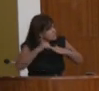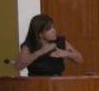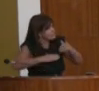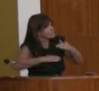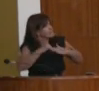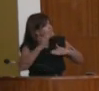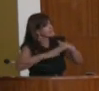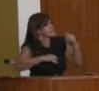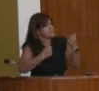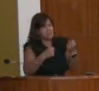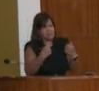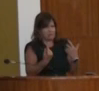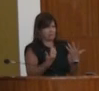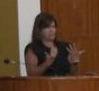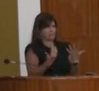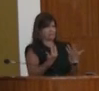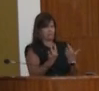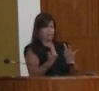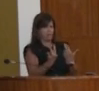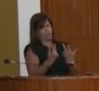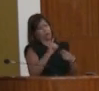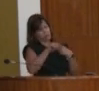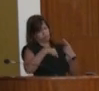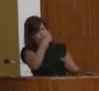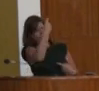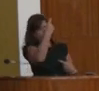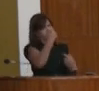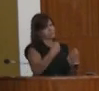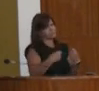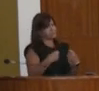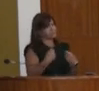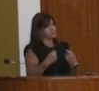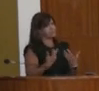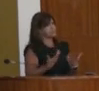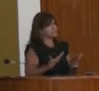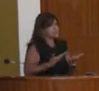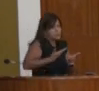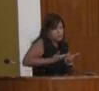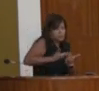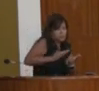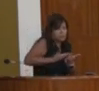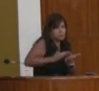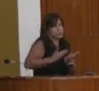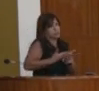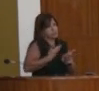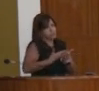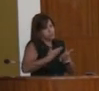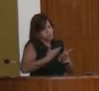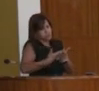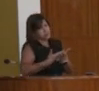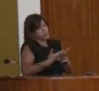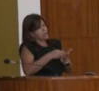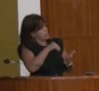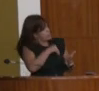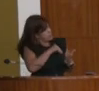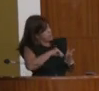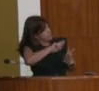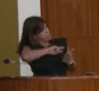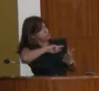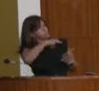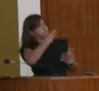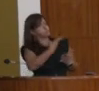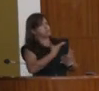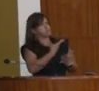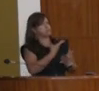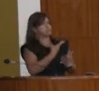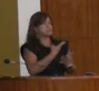poder ser promovida. Dessa maneira, ela vai ter um ganho financeiro maior. Então, a gente só vai